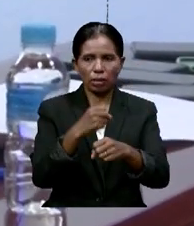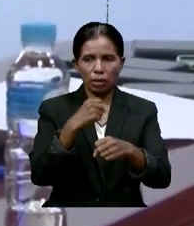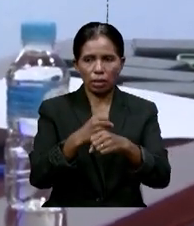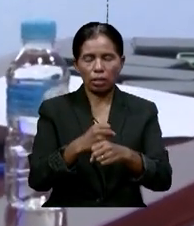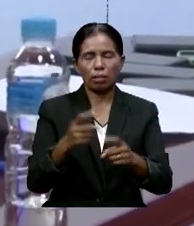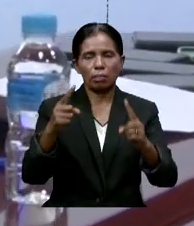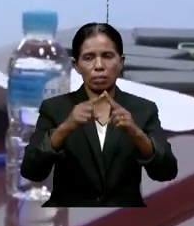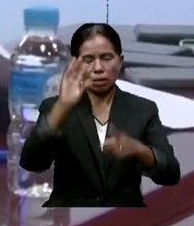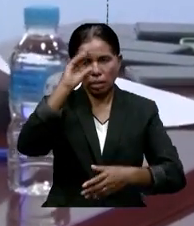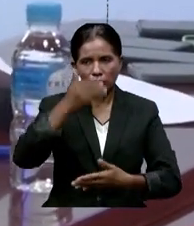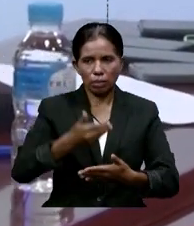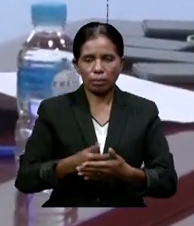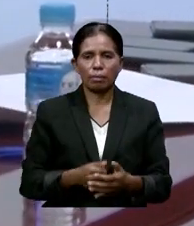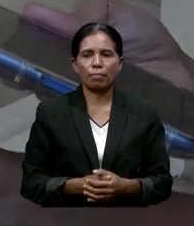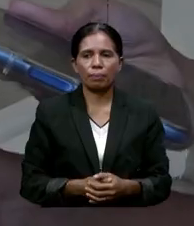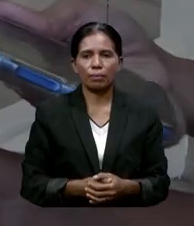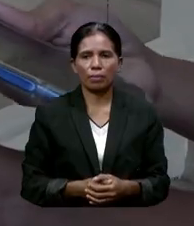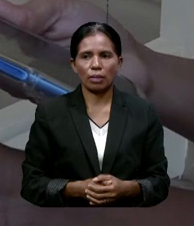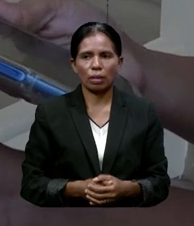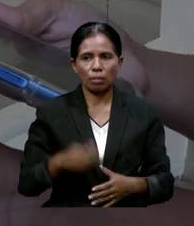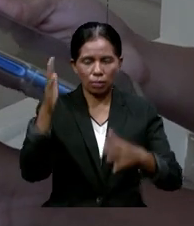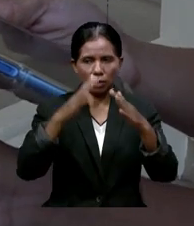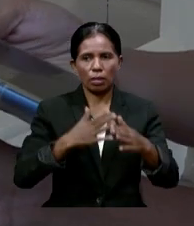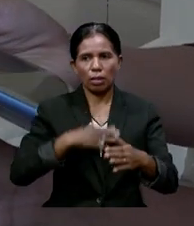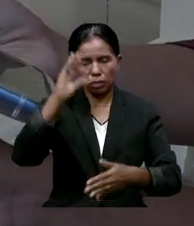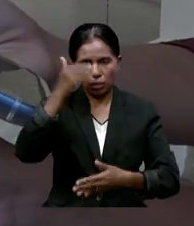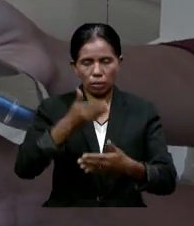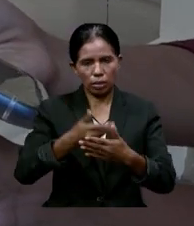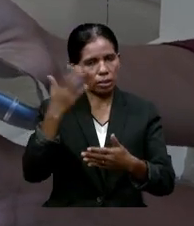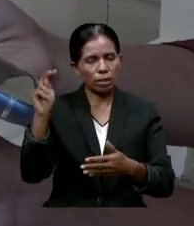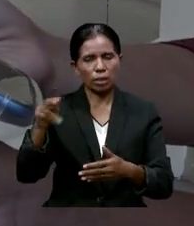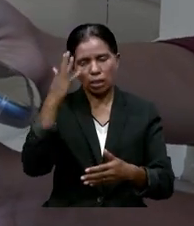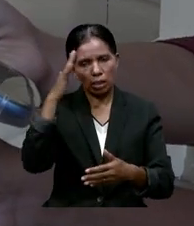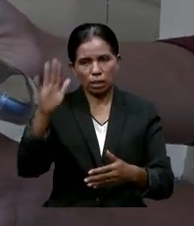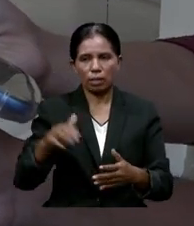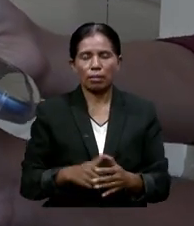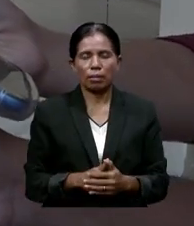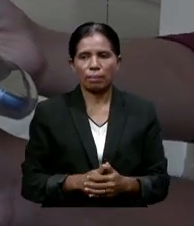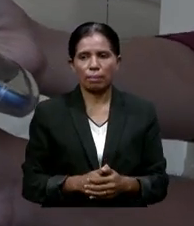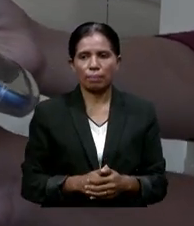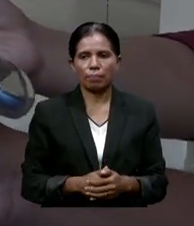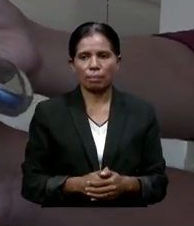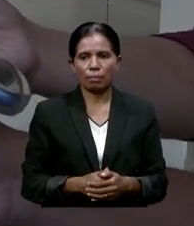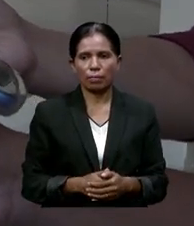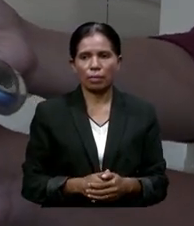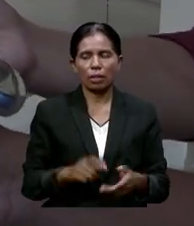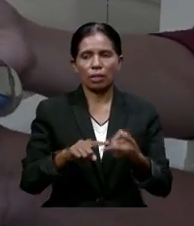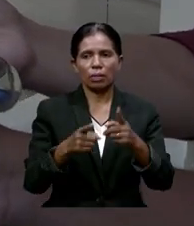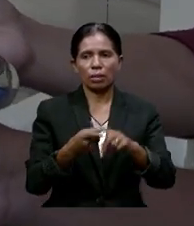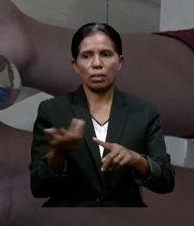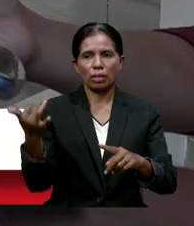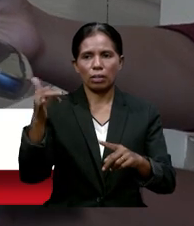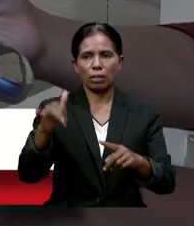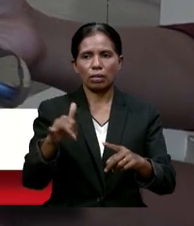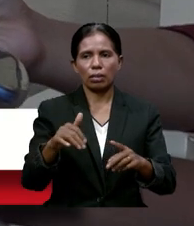banioan. Momento acontece, né? Hane oan, né? Mas nela hatene. Nela hatene. Minha colega será na museu,